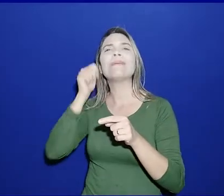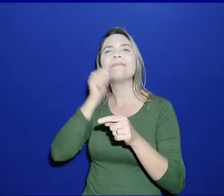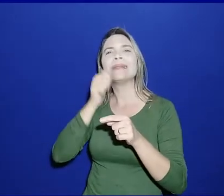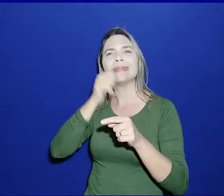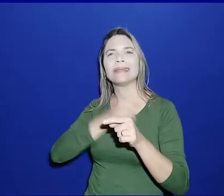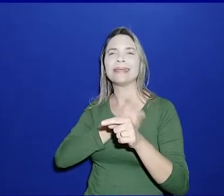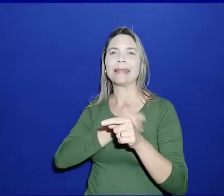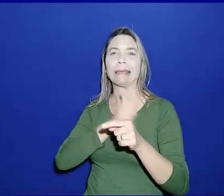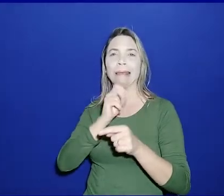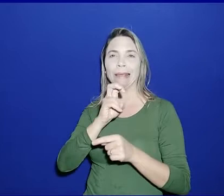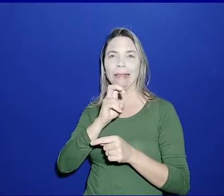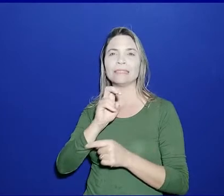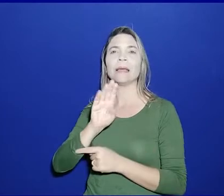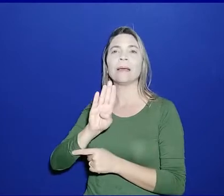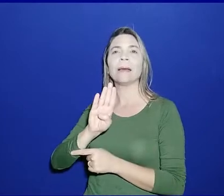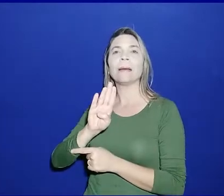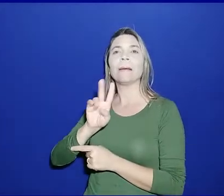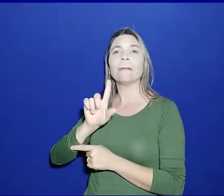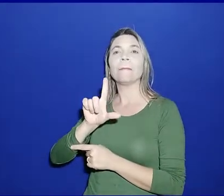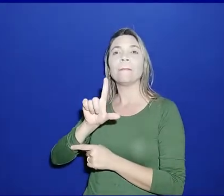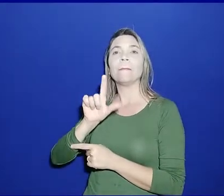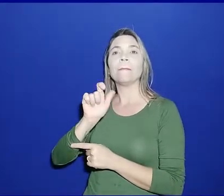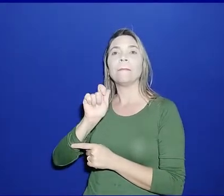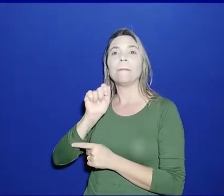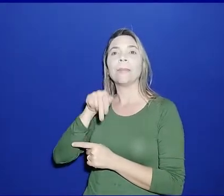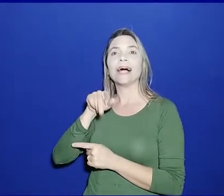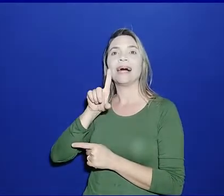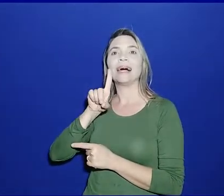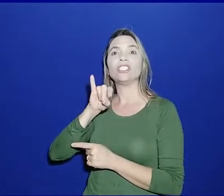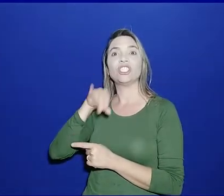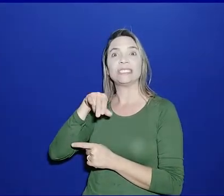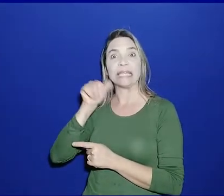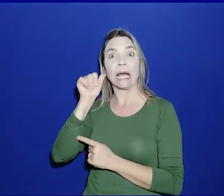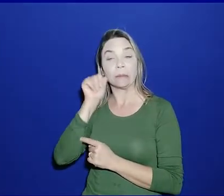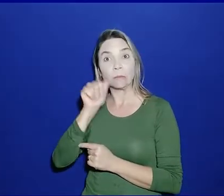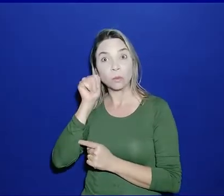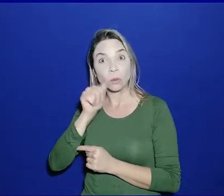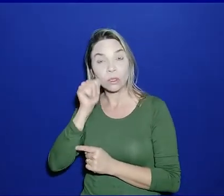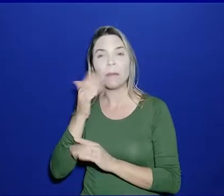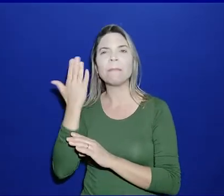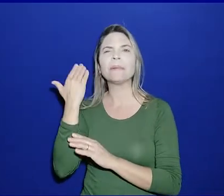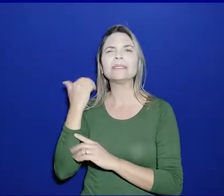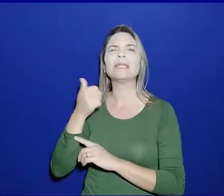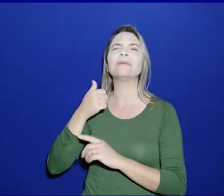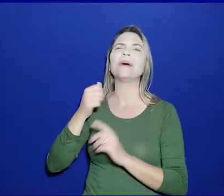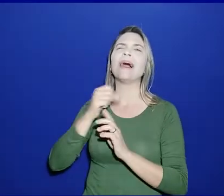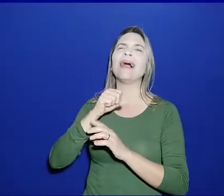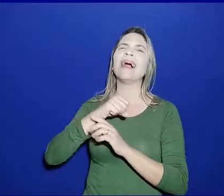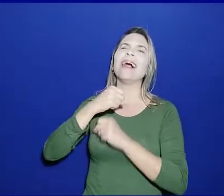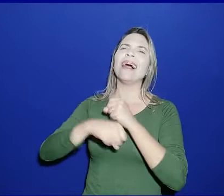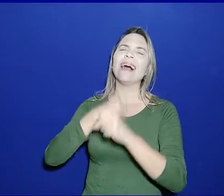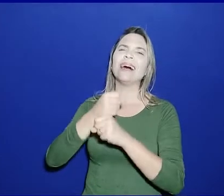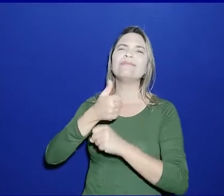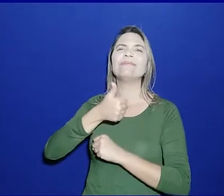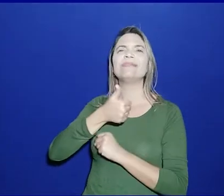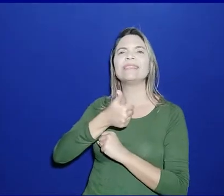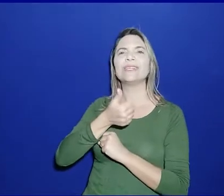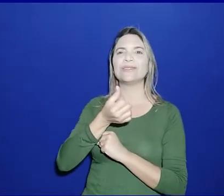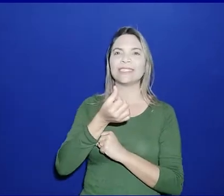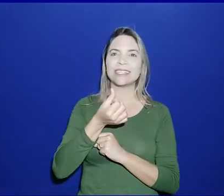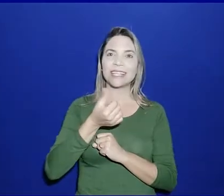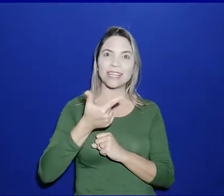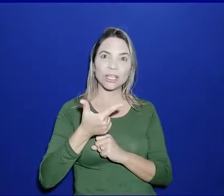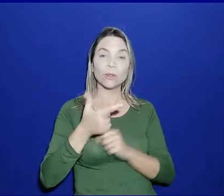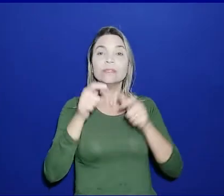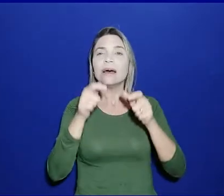chamada Blandina. Essa menina, nascida em 162 depois de Cristo, onde